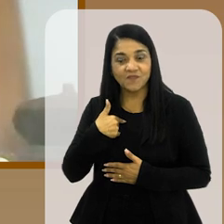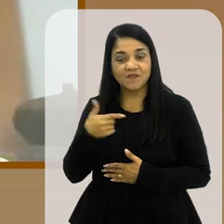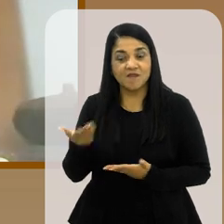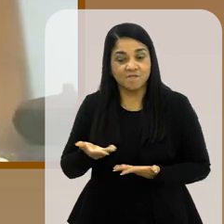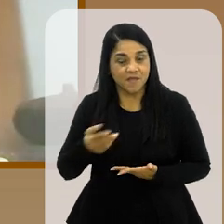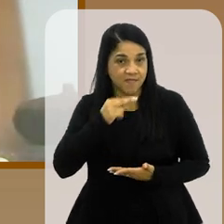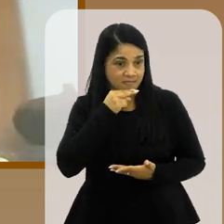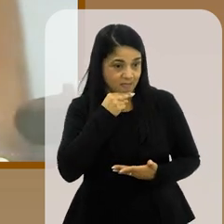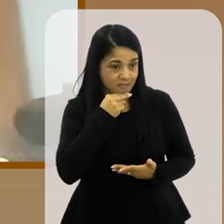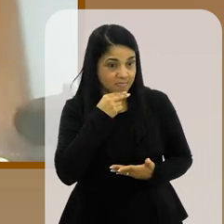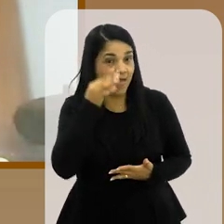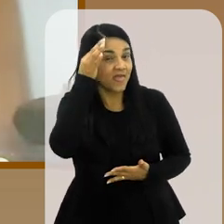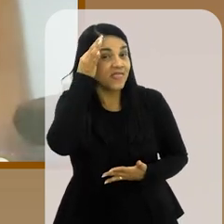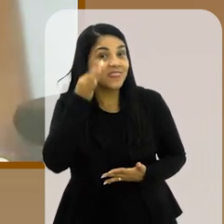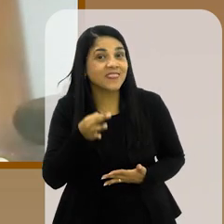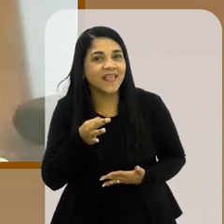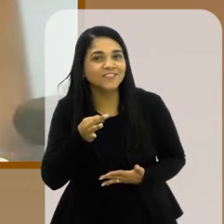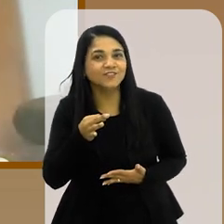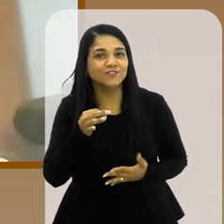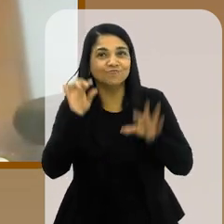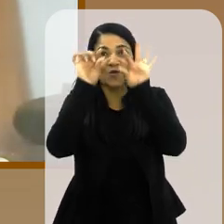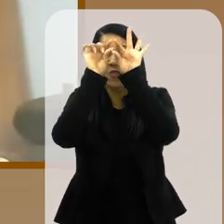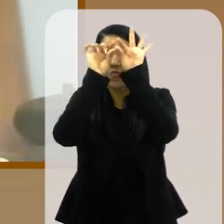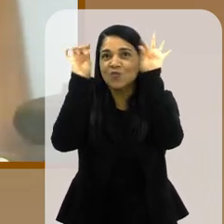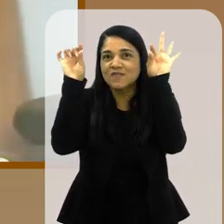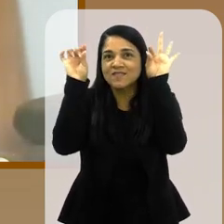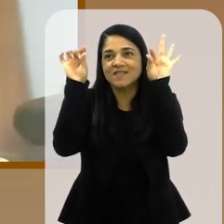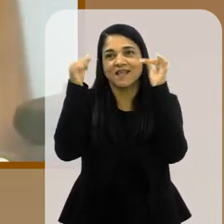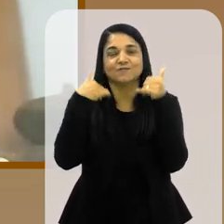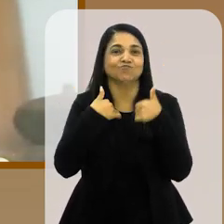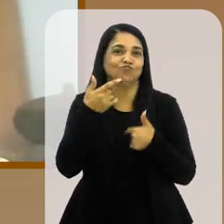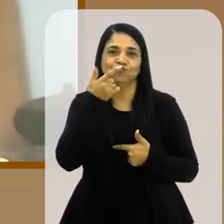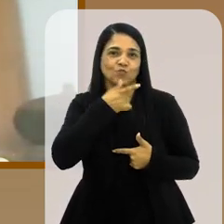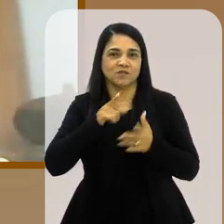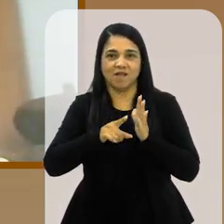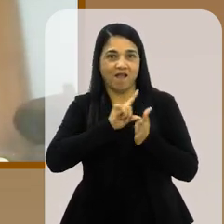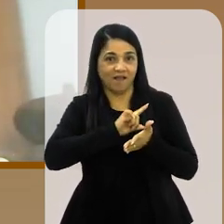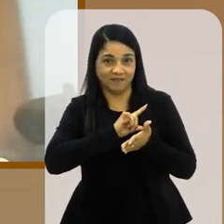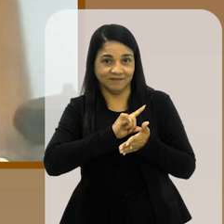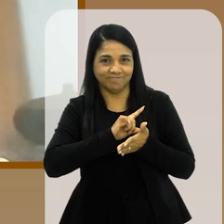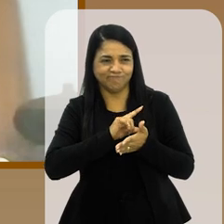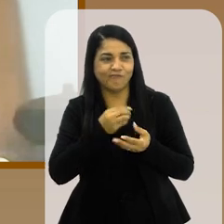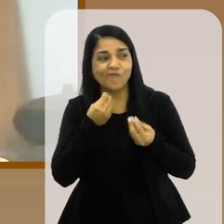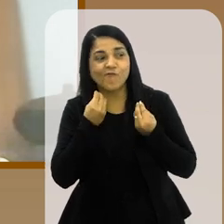agora consegue entender os enunciados que ela não conseguia.